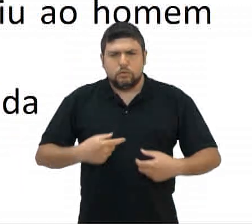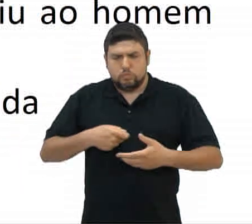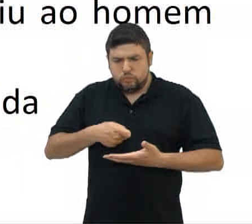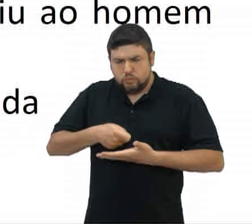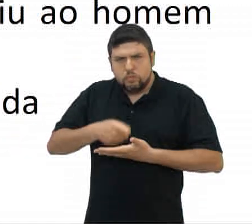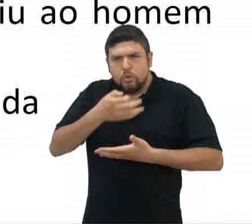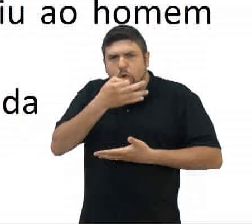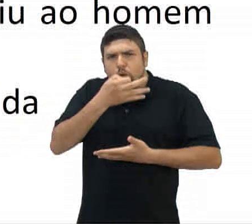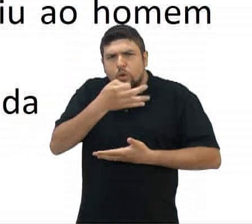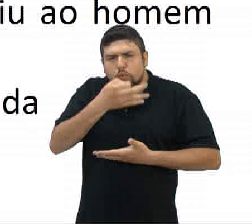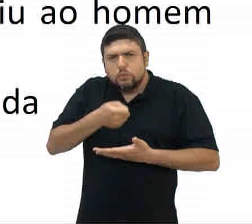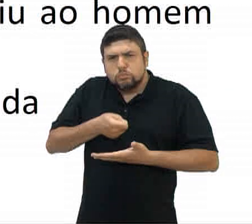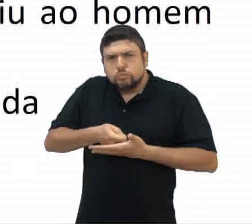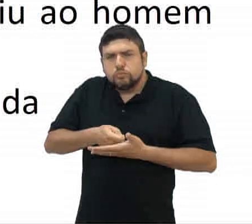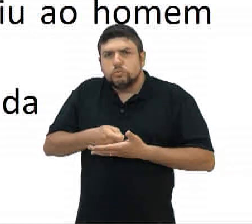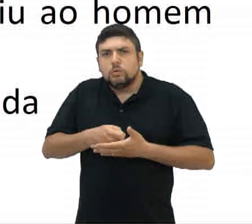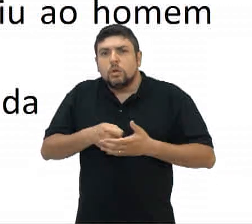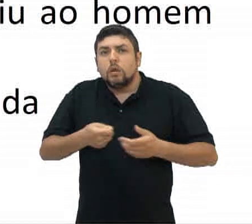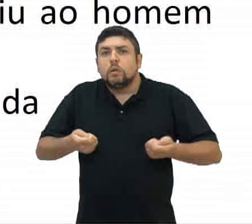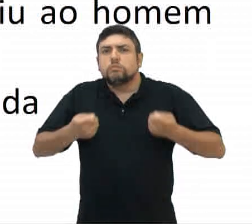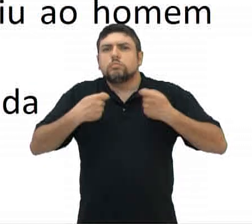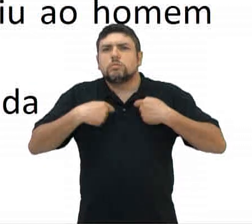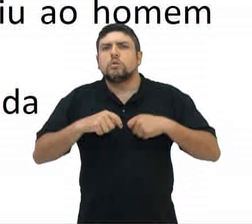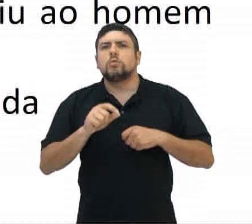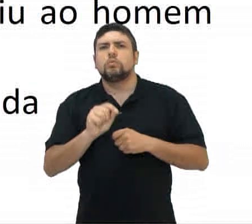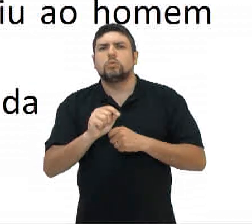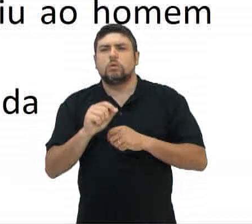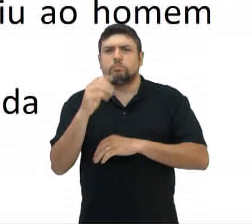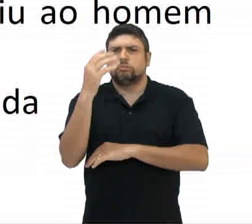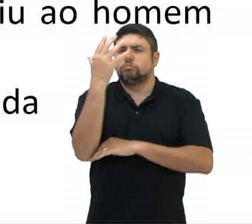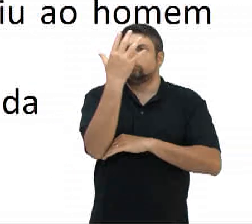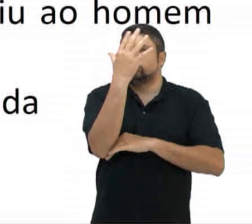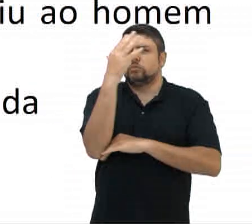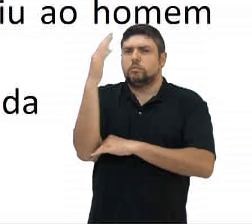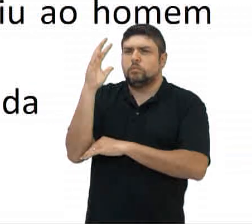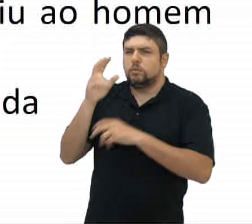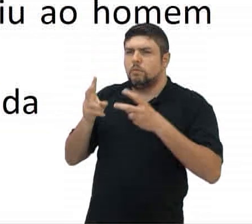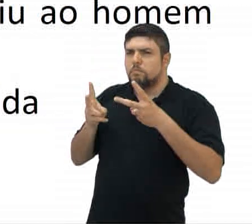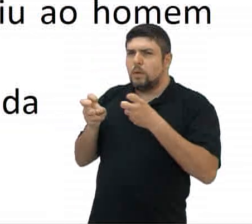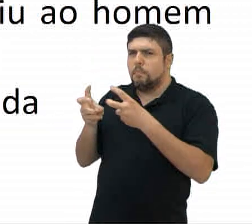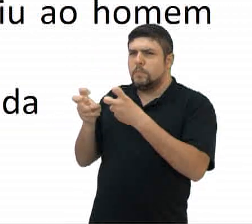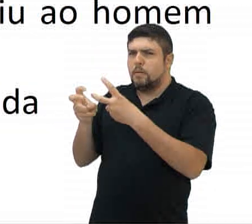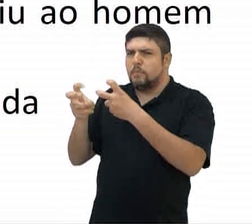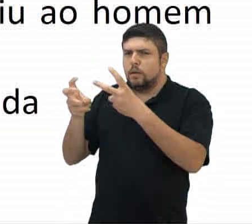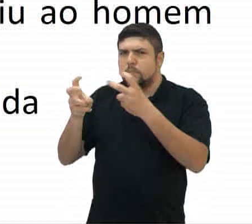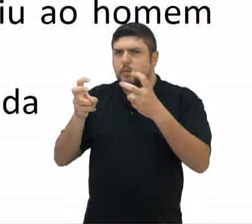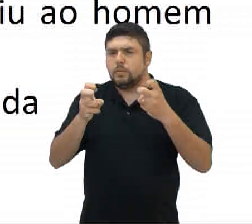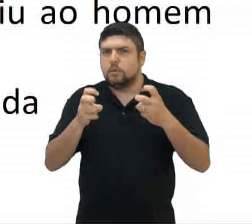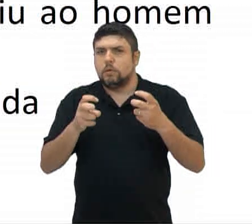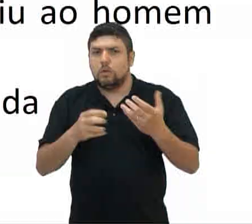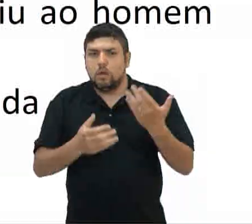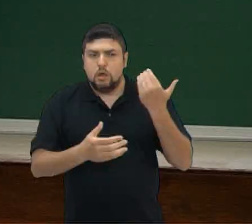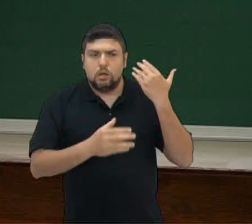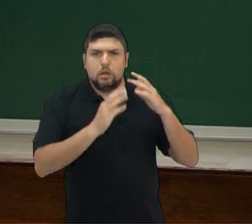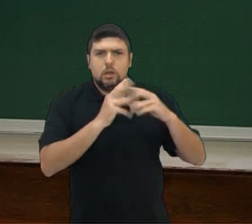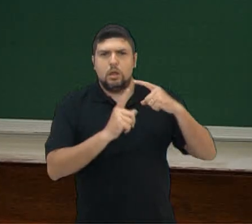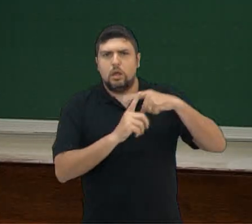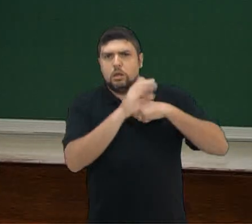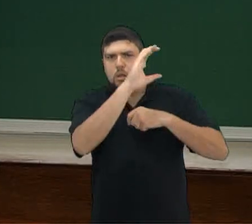homem observar mais atentamente os fenômenos naturais, em vez de renegá-los à interpretação da Igreja Católica.